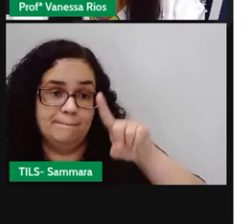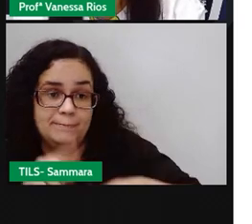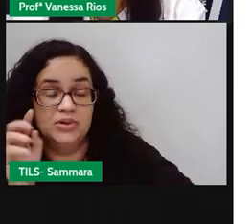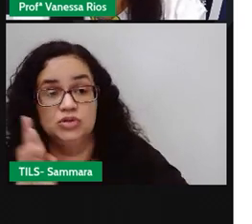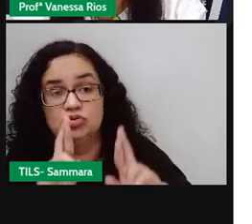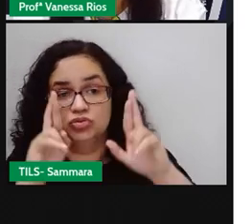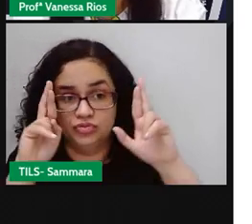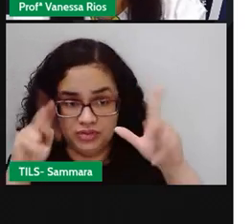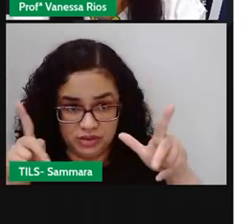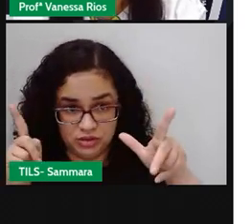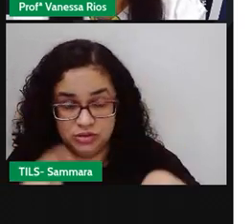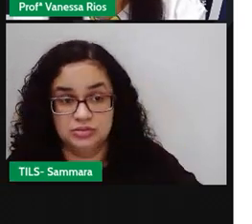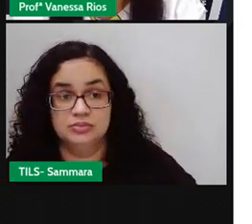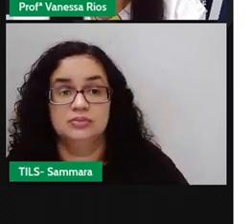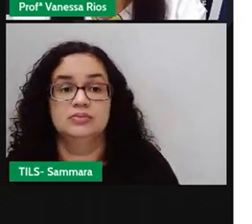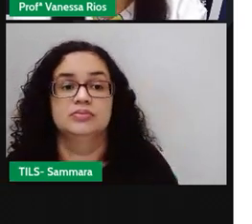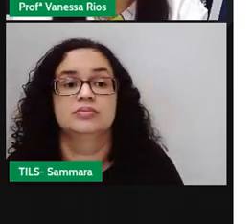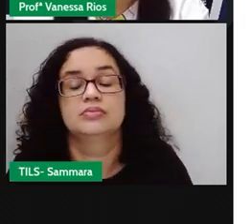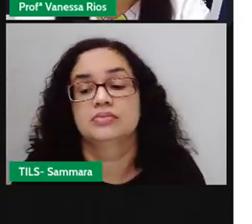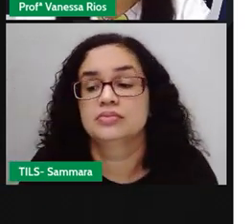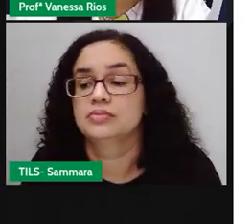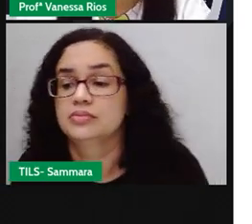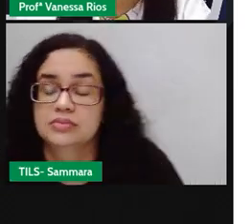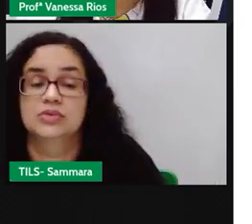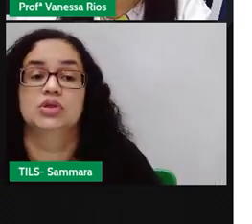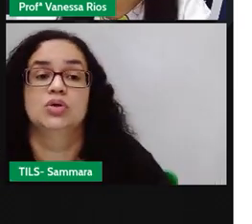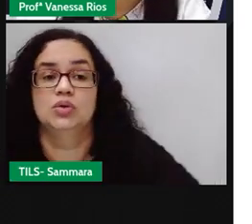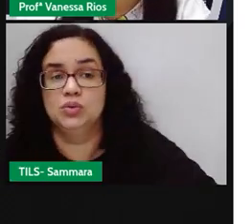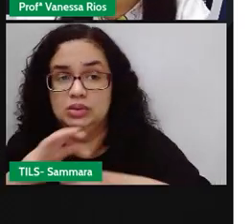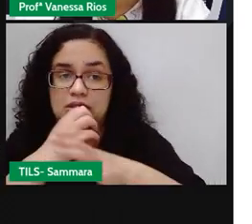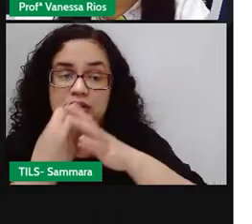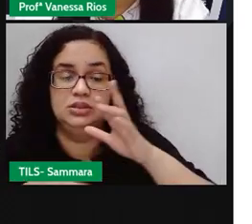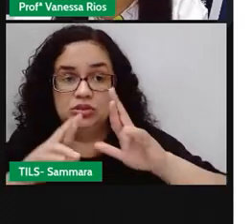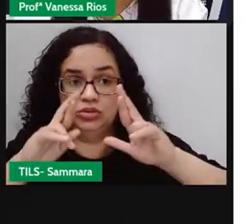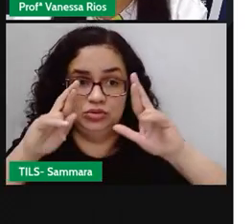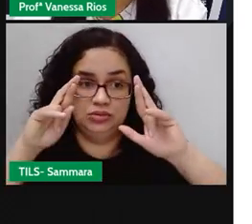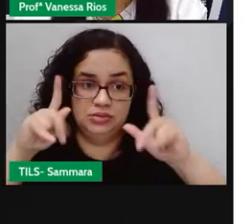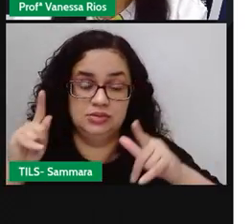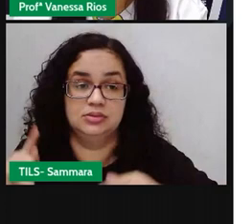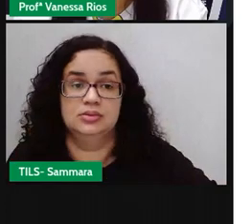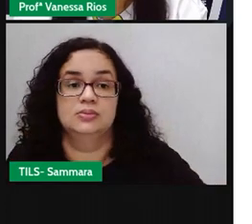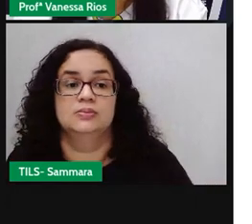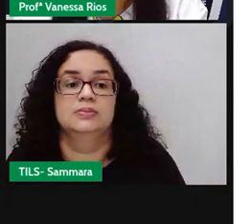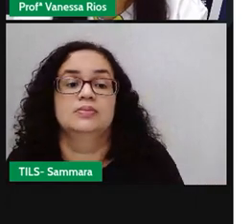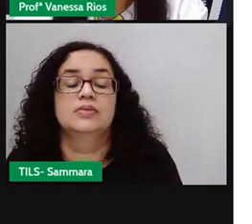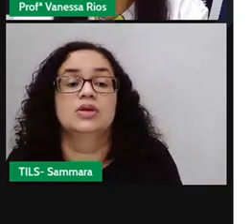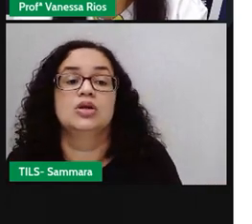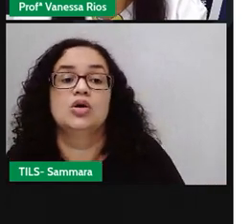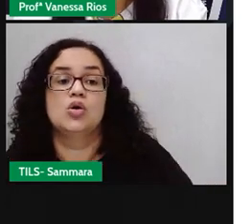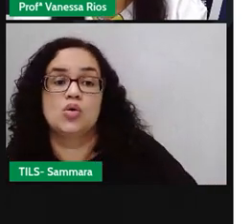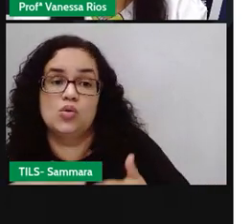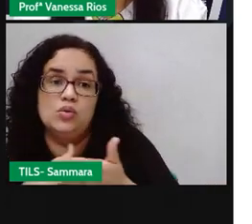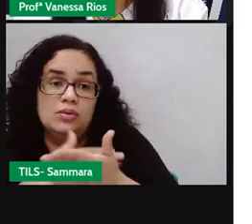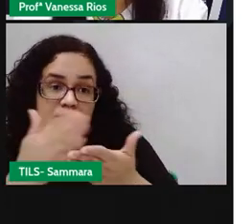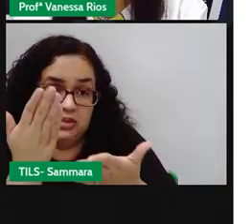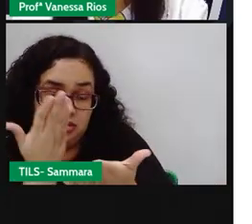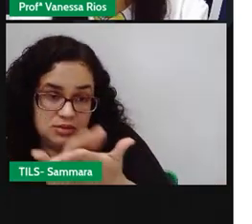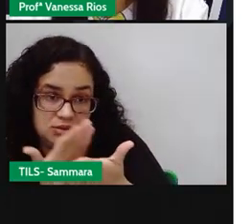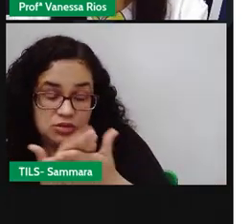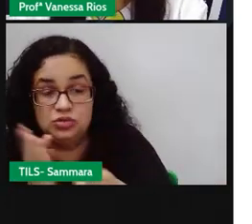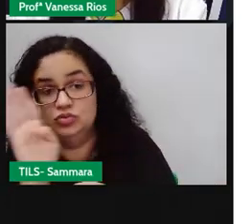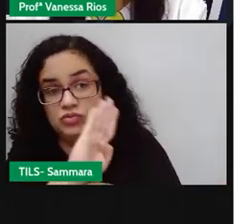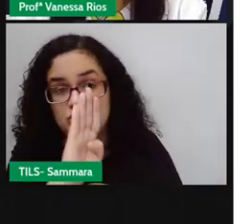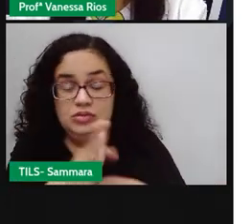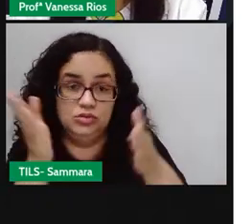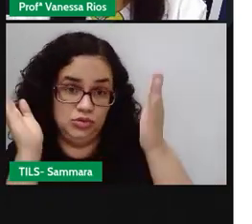materiais diferentes, com características diferentes. E é sobre isso que a gente vai começar a estudar na